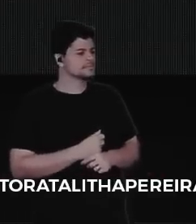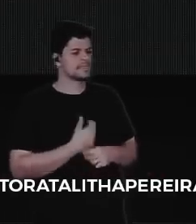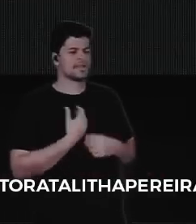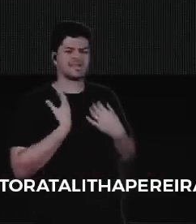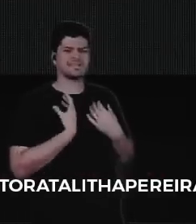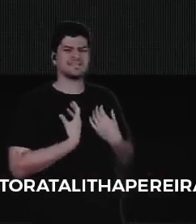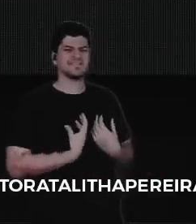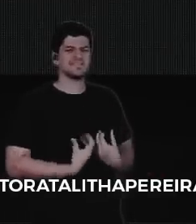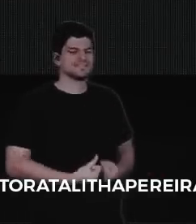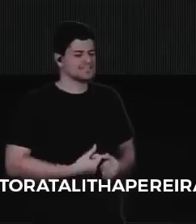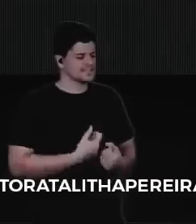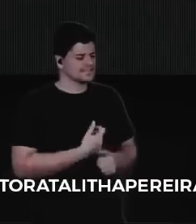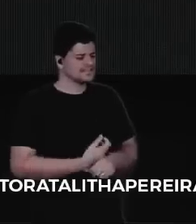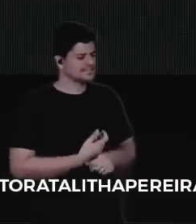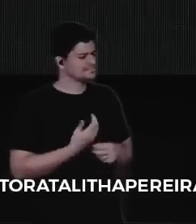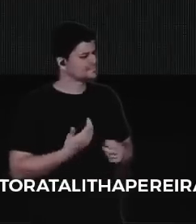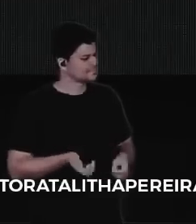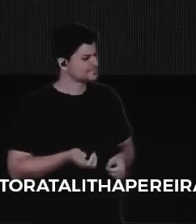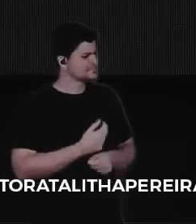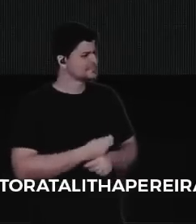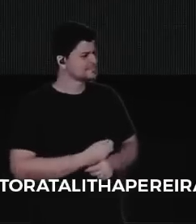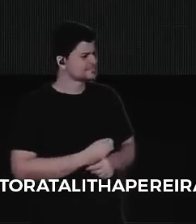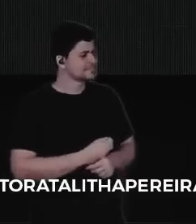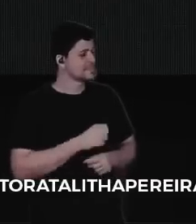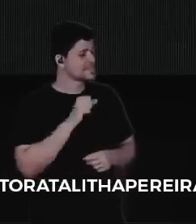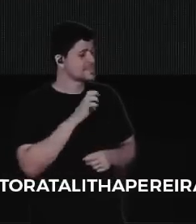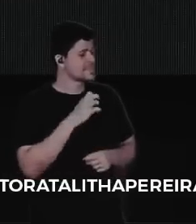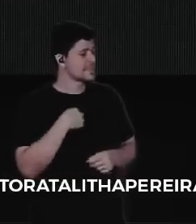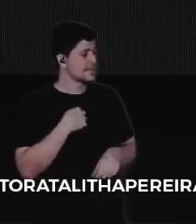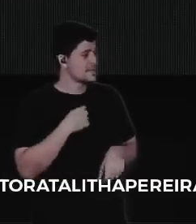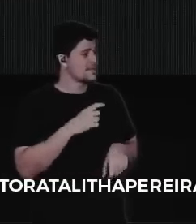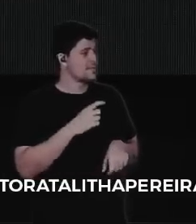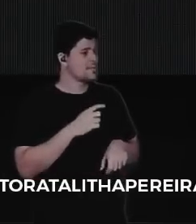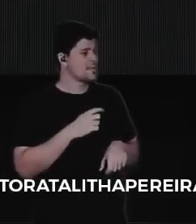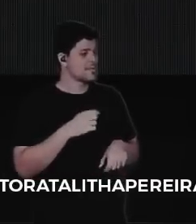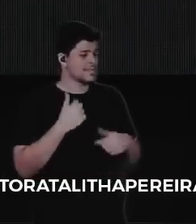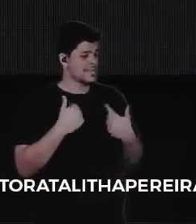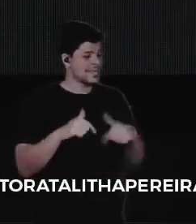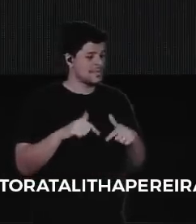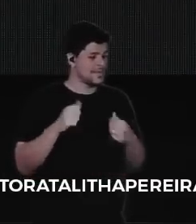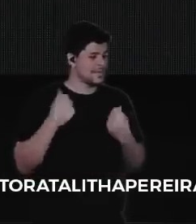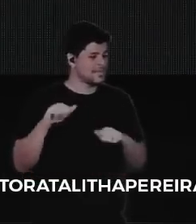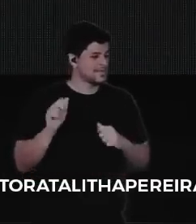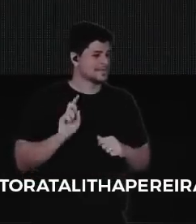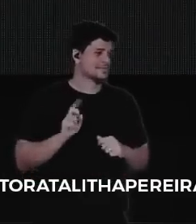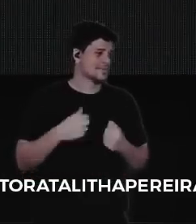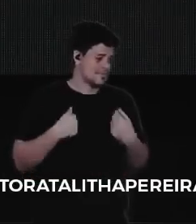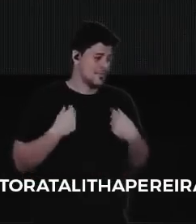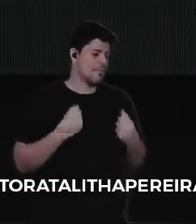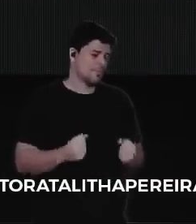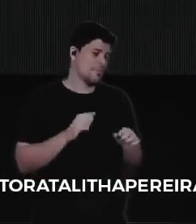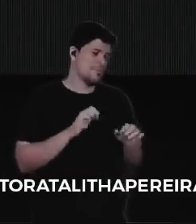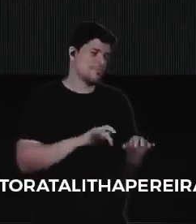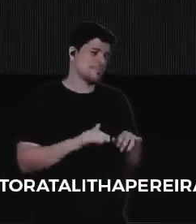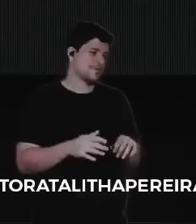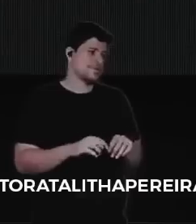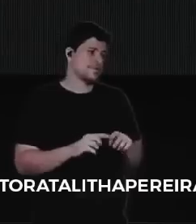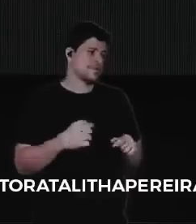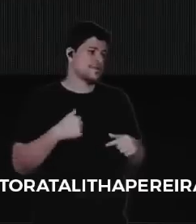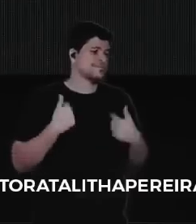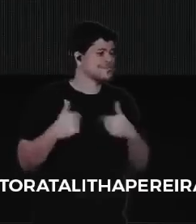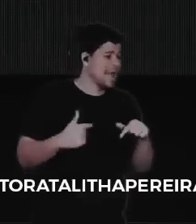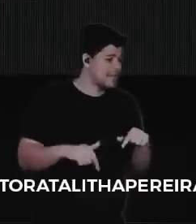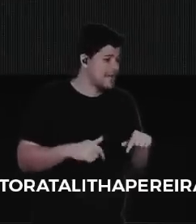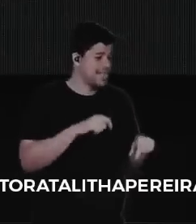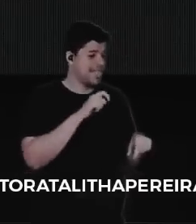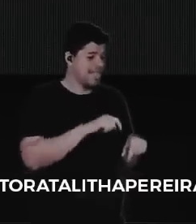cansada, disse: é, se eu tivesse tempo, se eu não tivesse que trabalhar para sustentar a casa, eu até